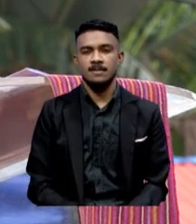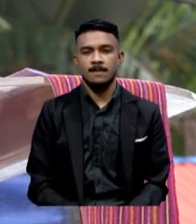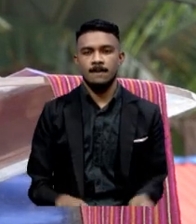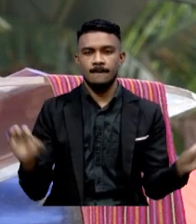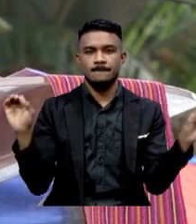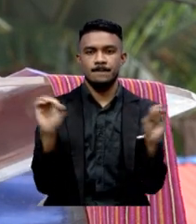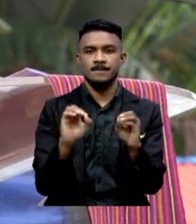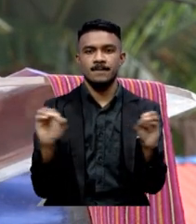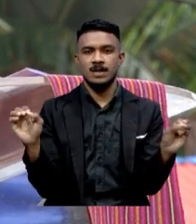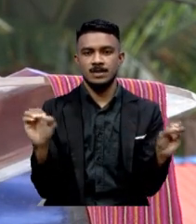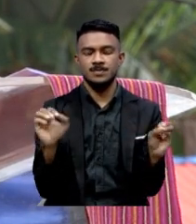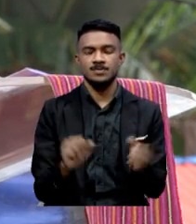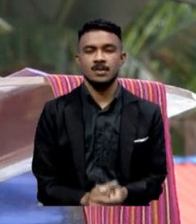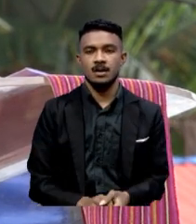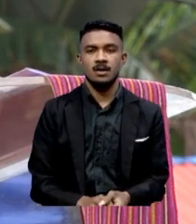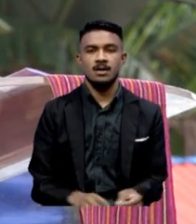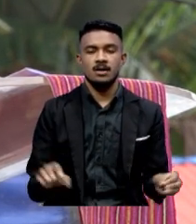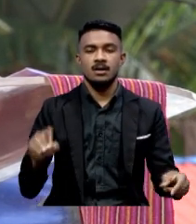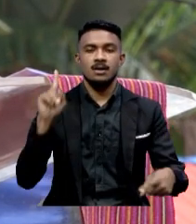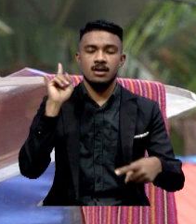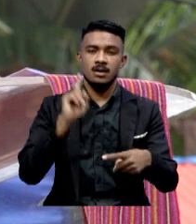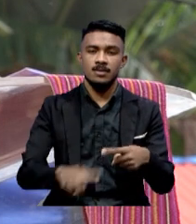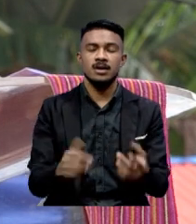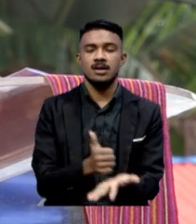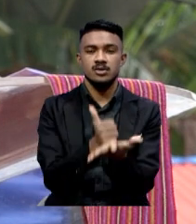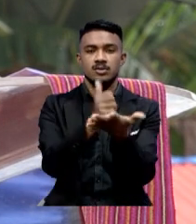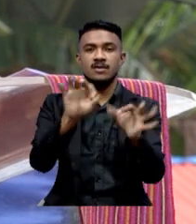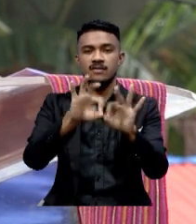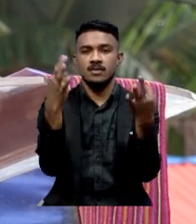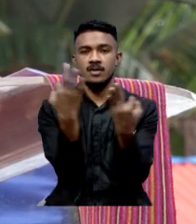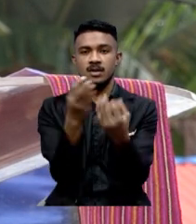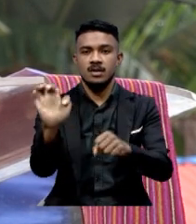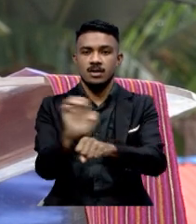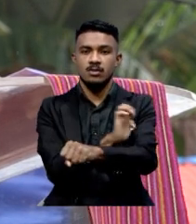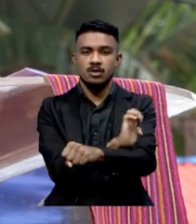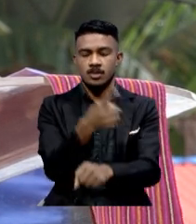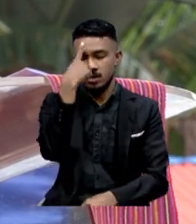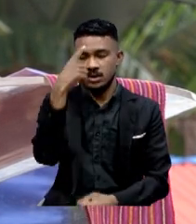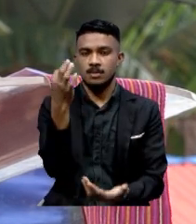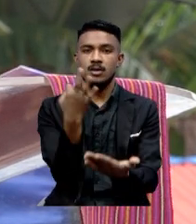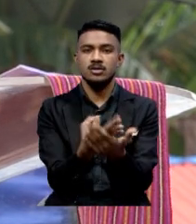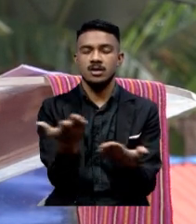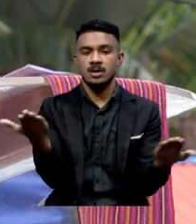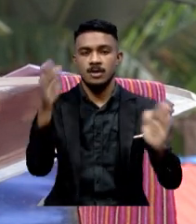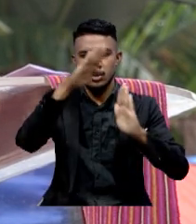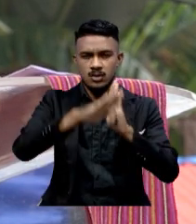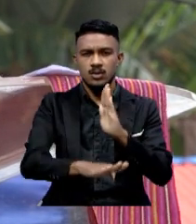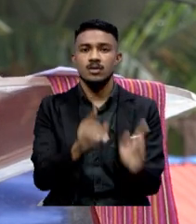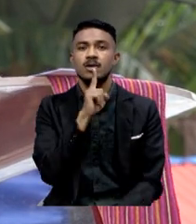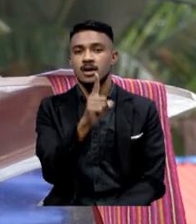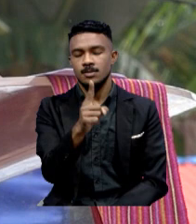laiha la bel sustenta economica umalaran tamba foli ne bema ami sindi kada tun te teves